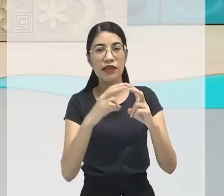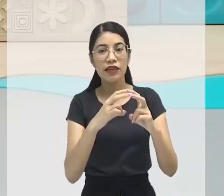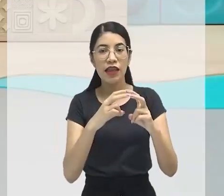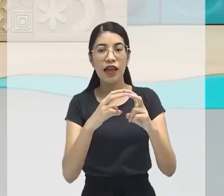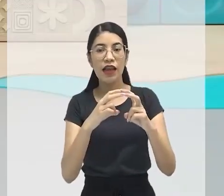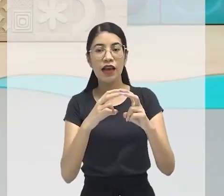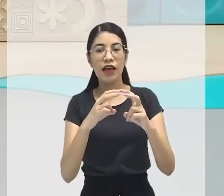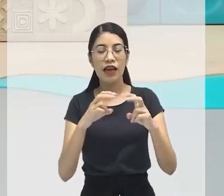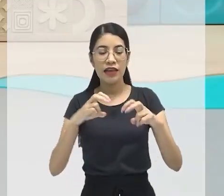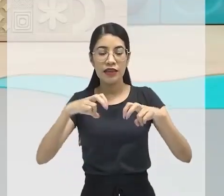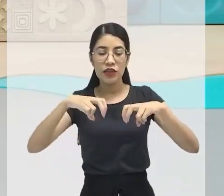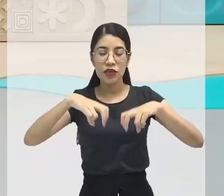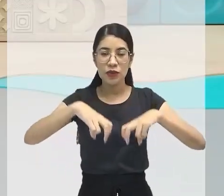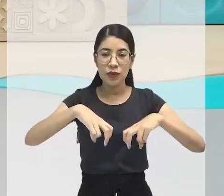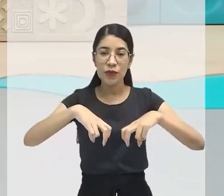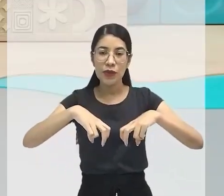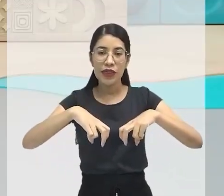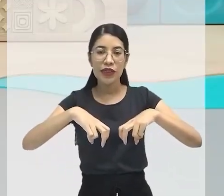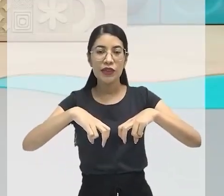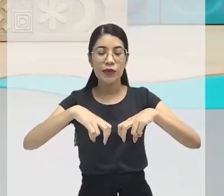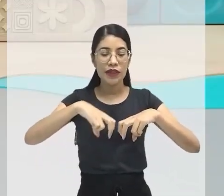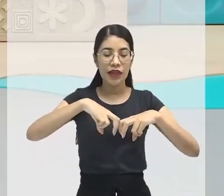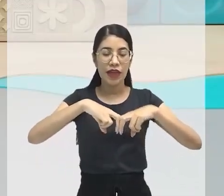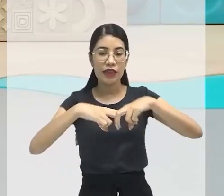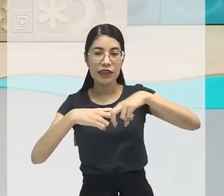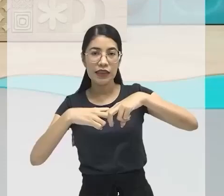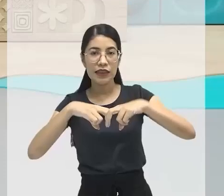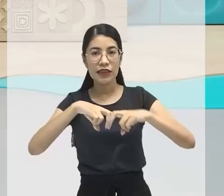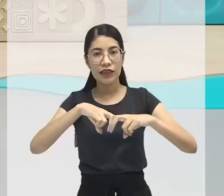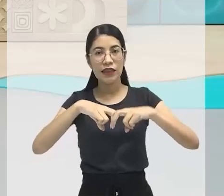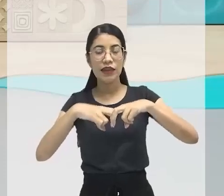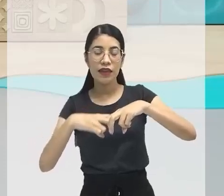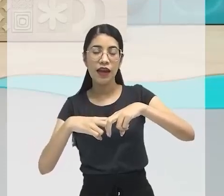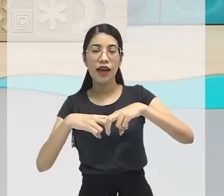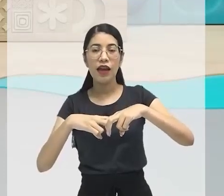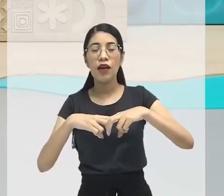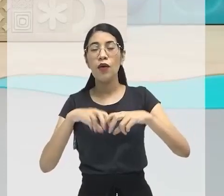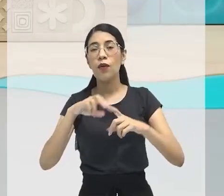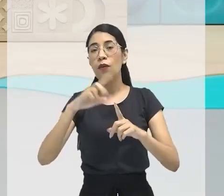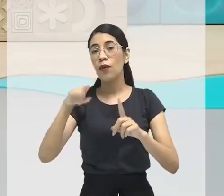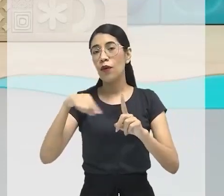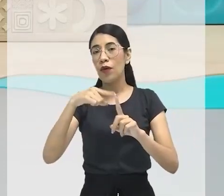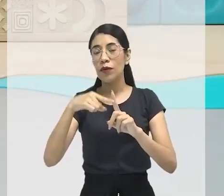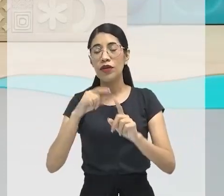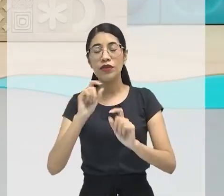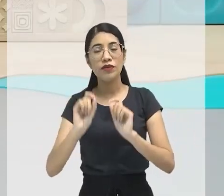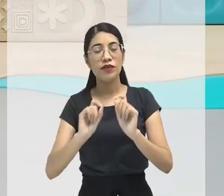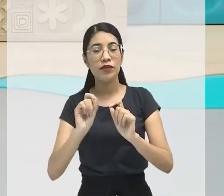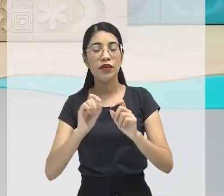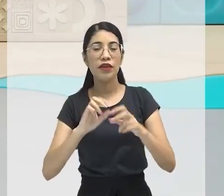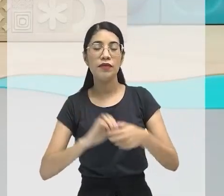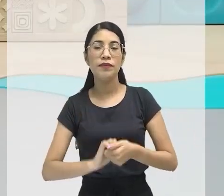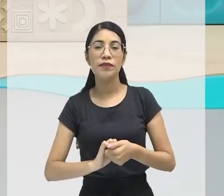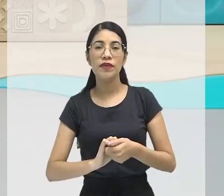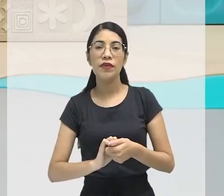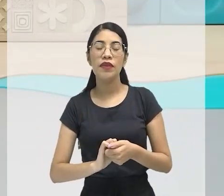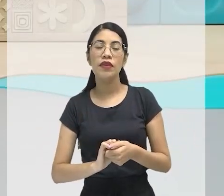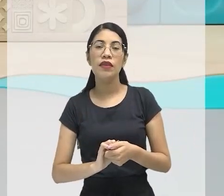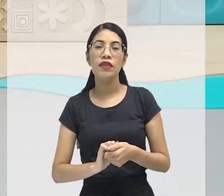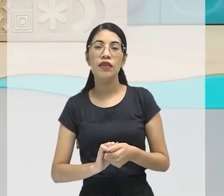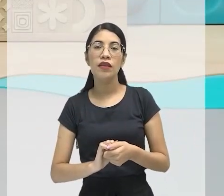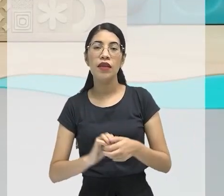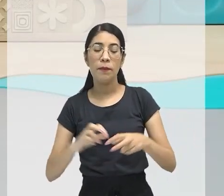fazer o golpe, ó, é de joelho, né? E o Uca-Uca, gente, a intenção dele é você pegar o